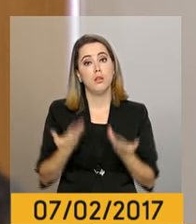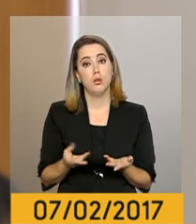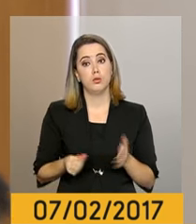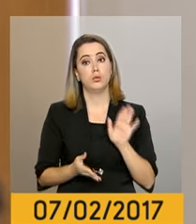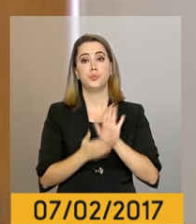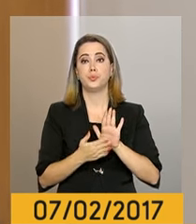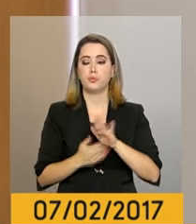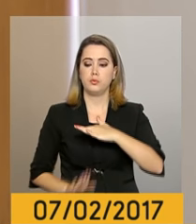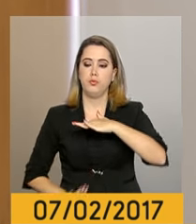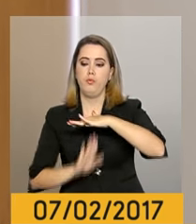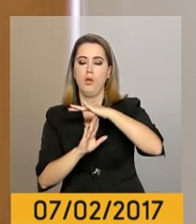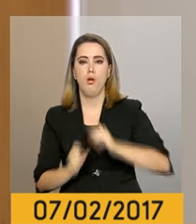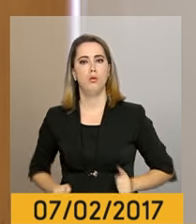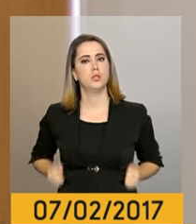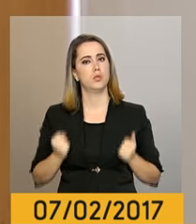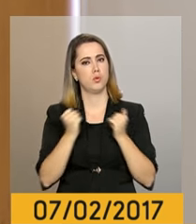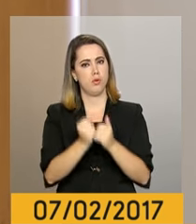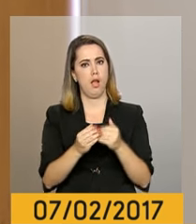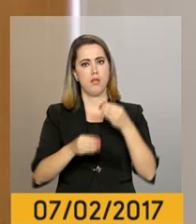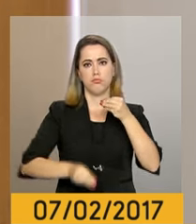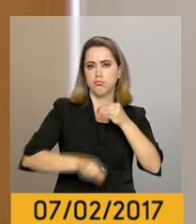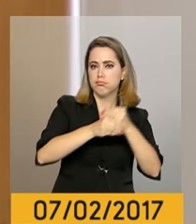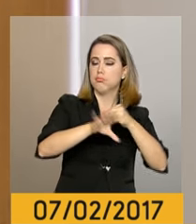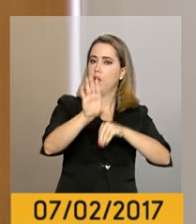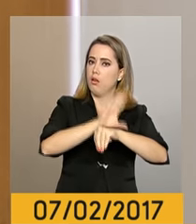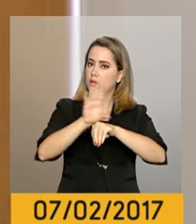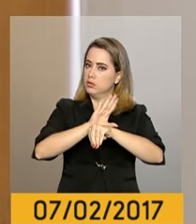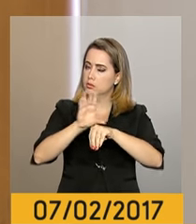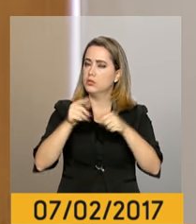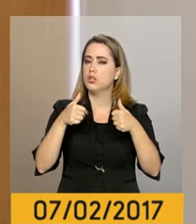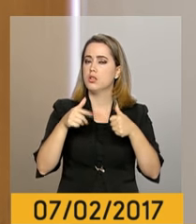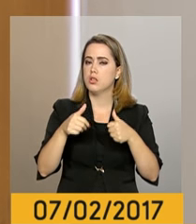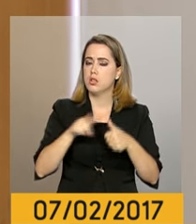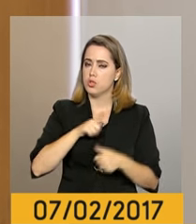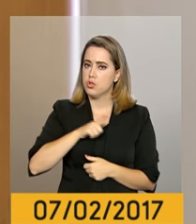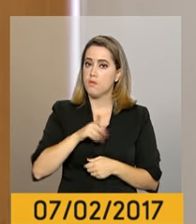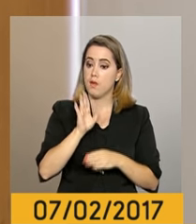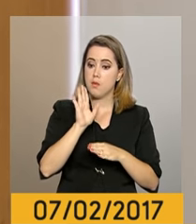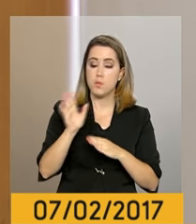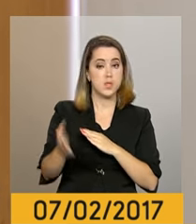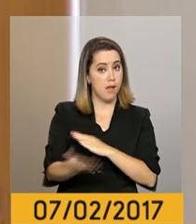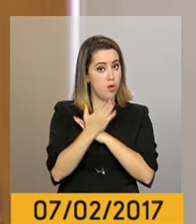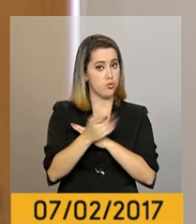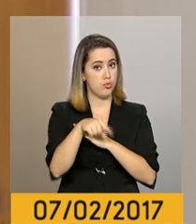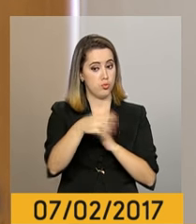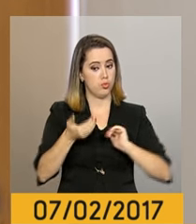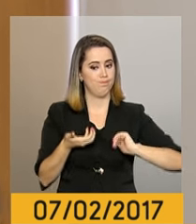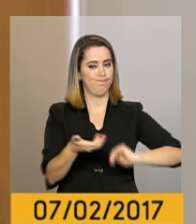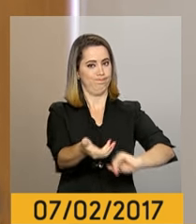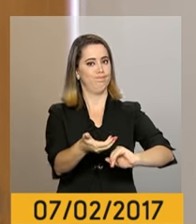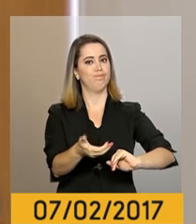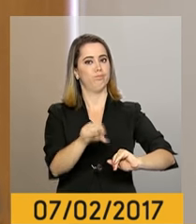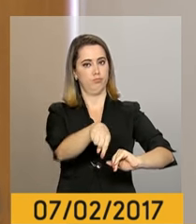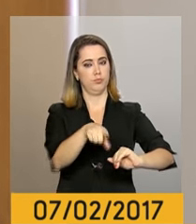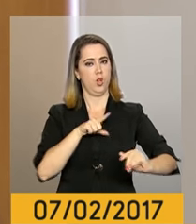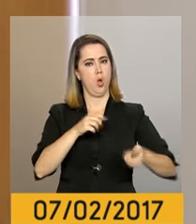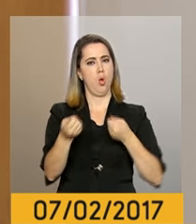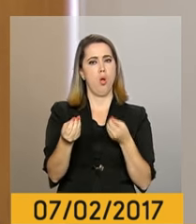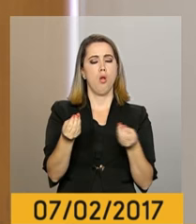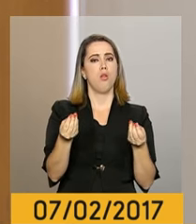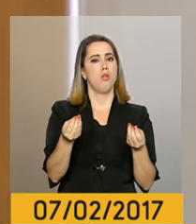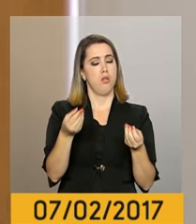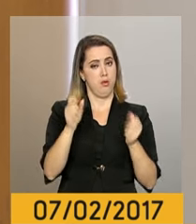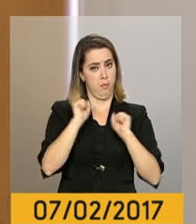dos gastos, a PEC, nós tivemos a presença fortíssima do Congresso Nacional. O Congresso que nos permitiu isto, como vai nos